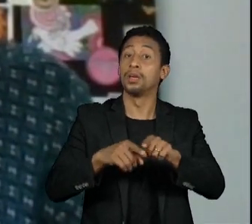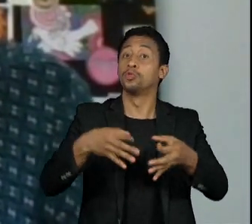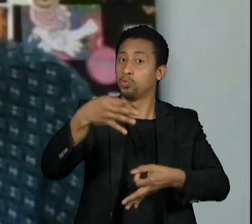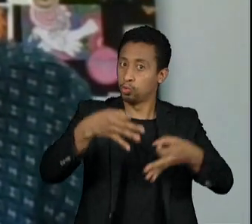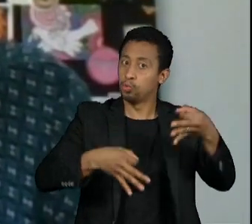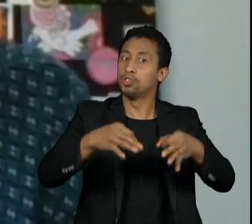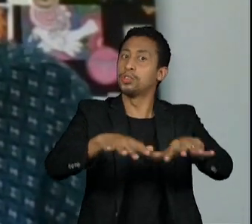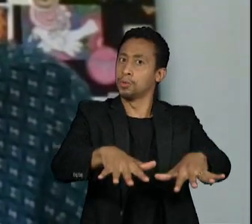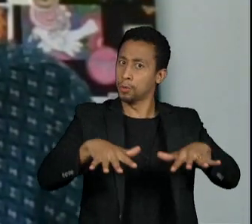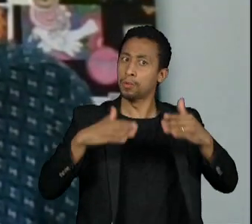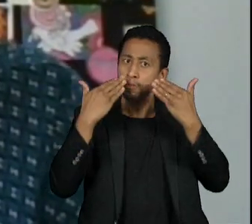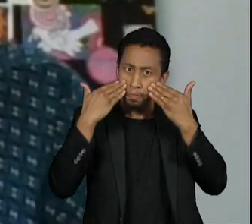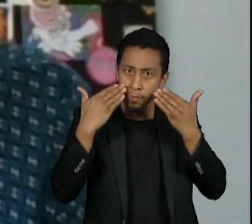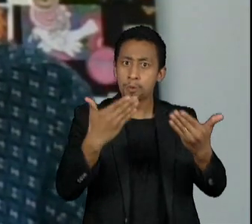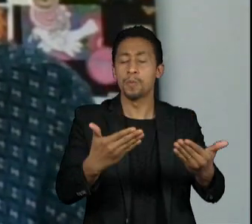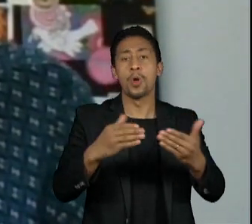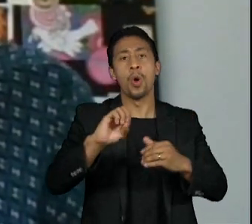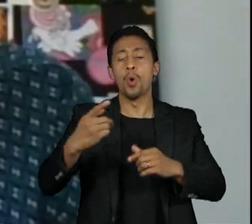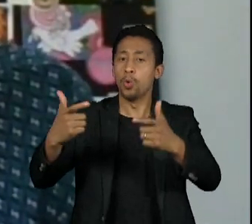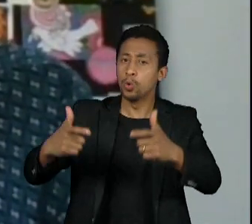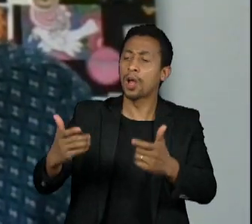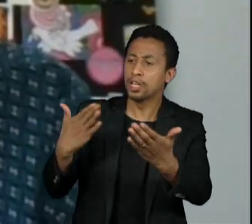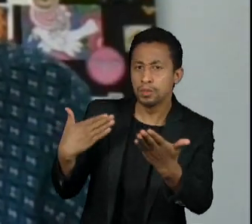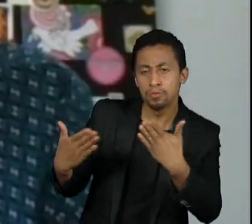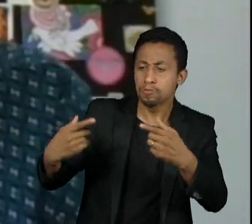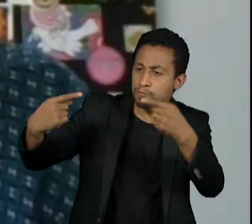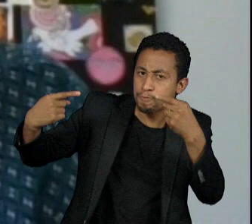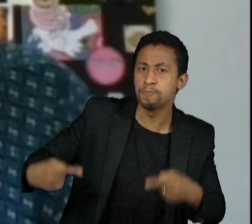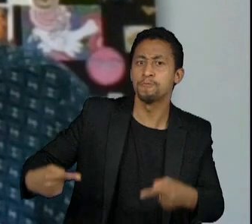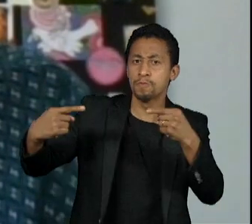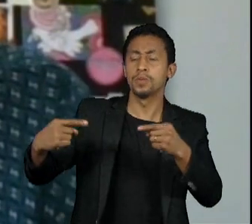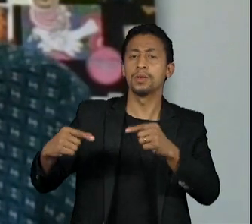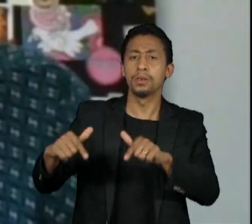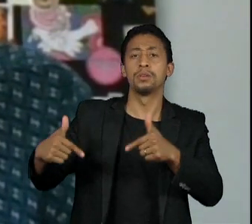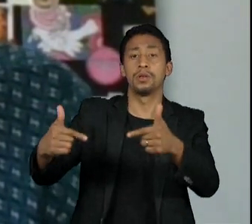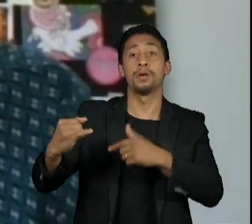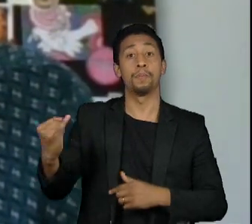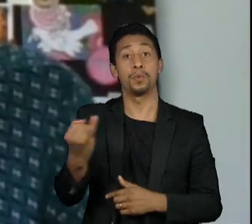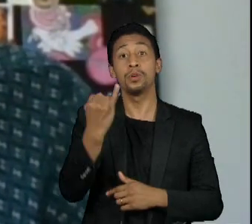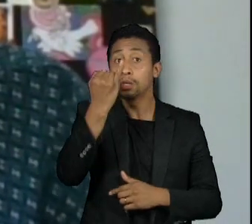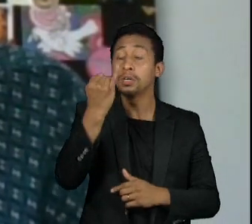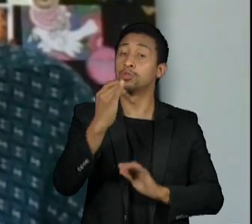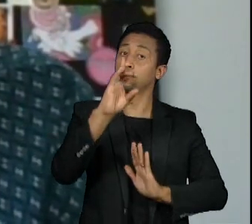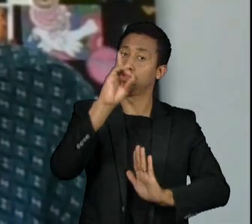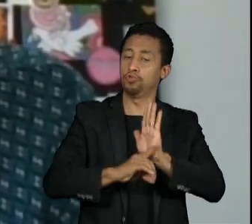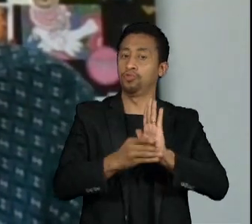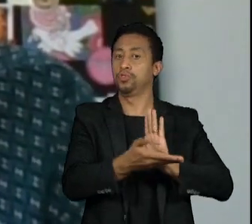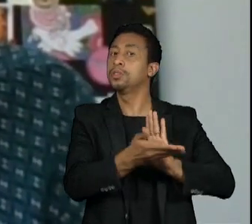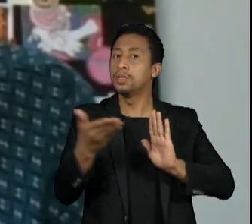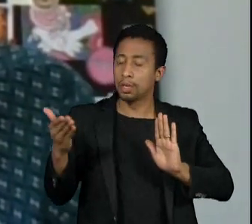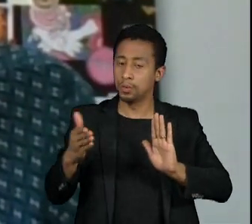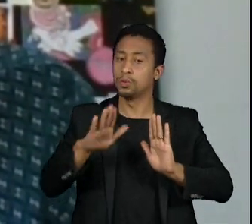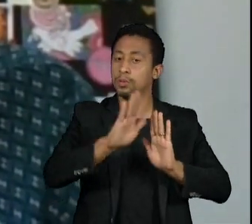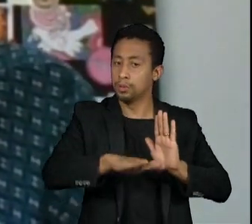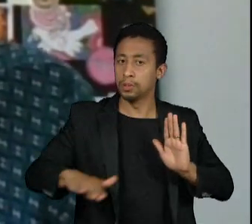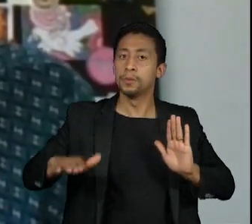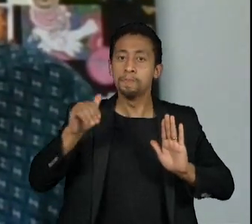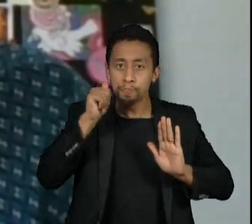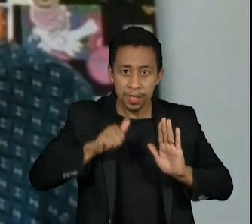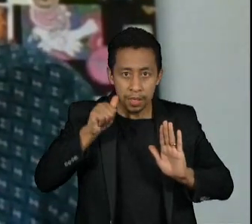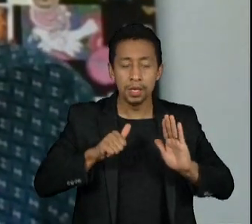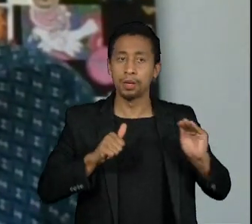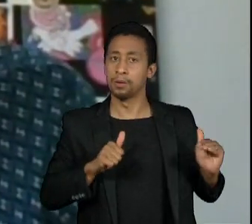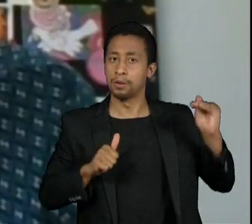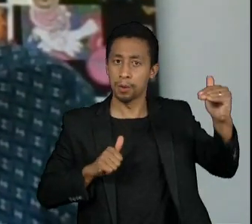de debate sobre políticas públicas. Então, é preciso garantir essa participação e essa escuta de meninas e mulheres que têm um